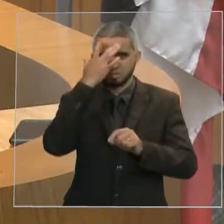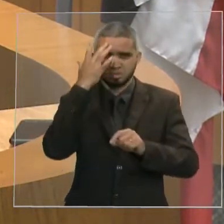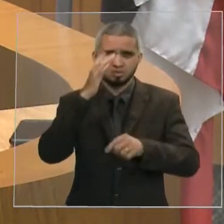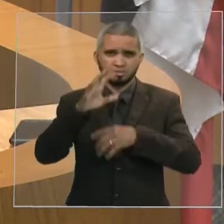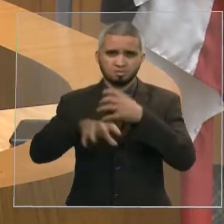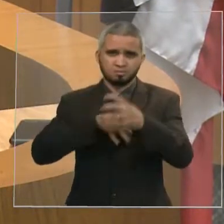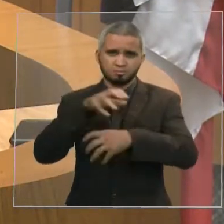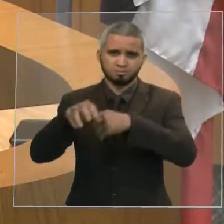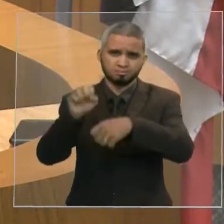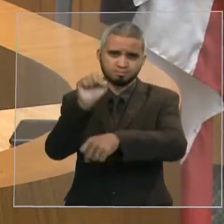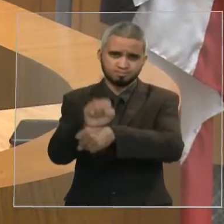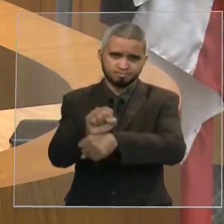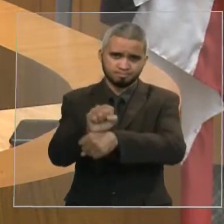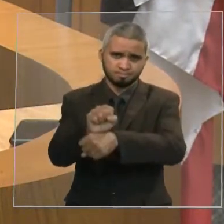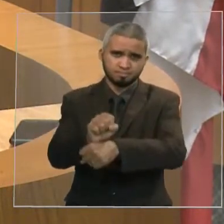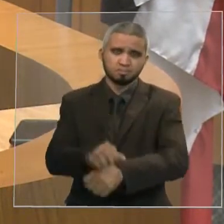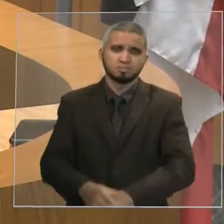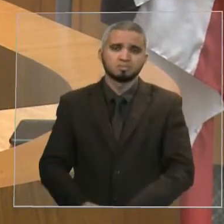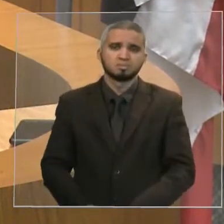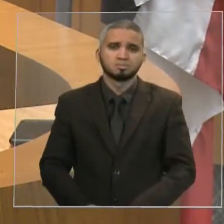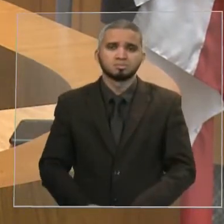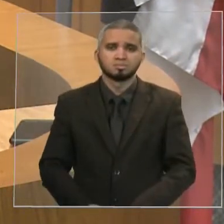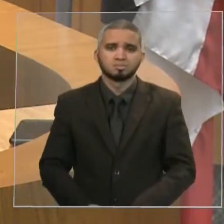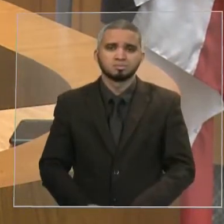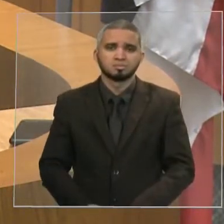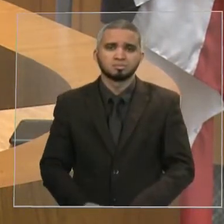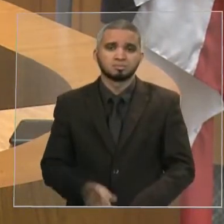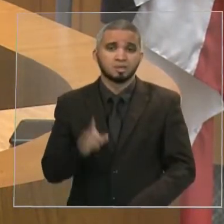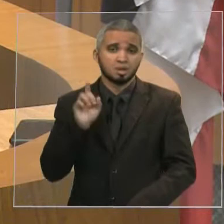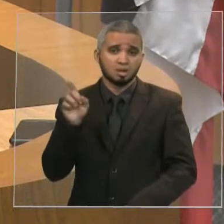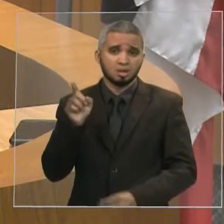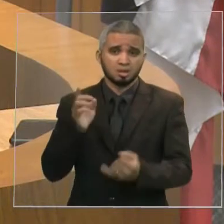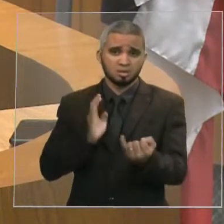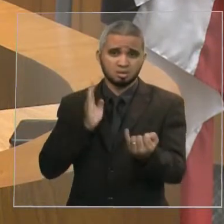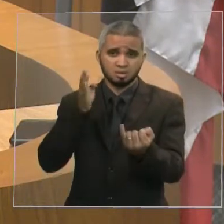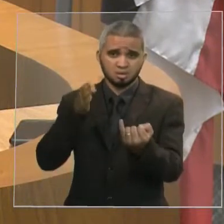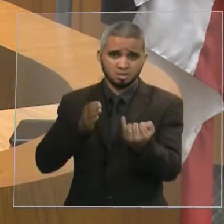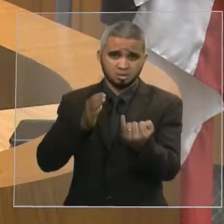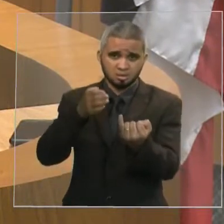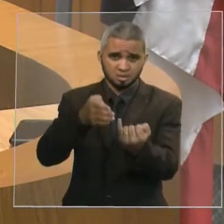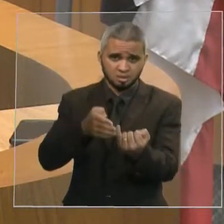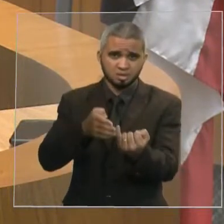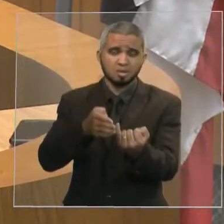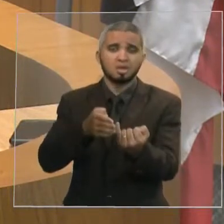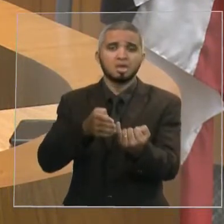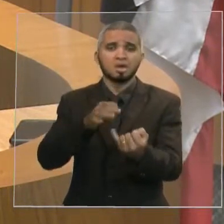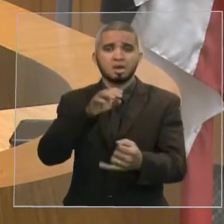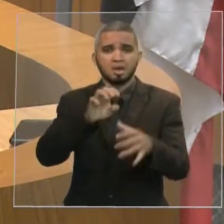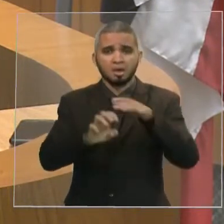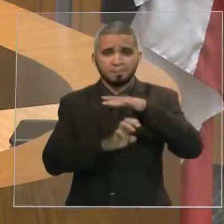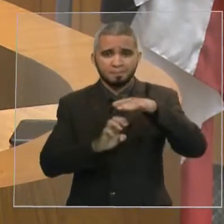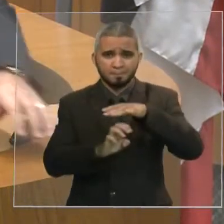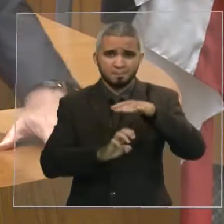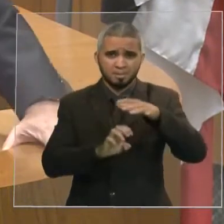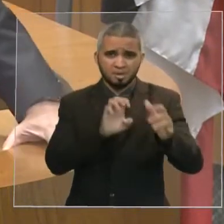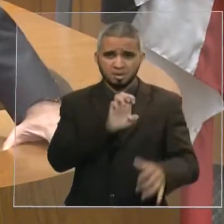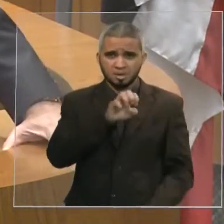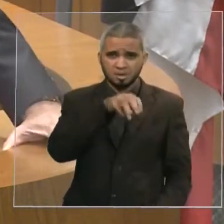Nós sabemos que o Porto Itaqui, no que se refere à EMAP, todos